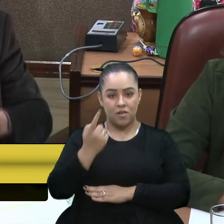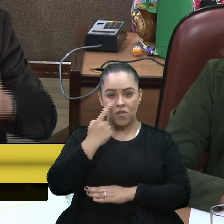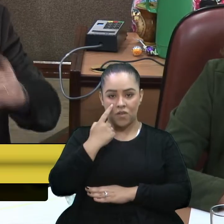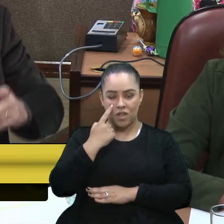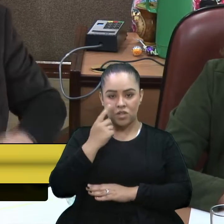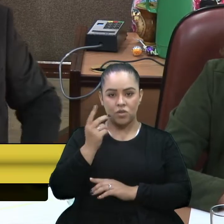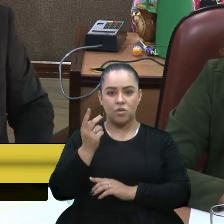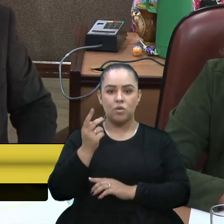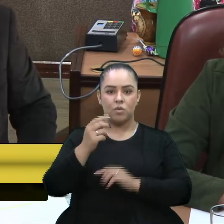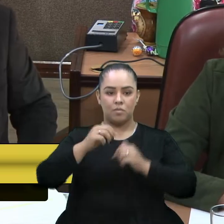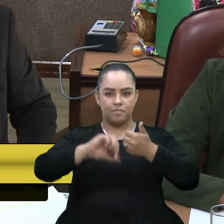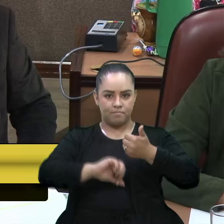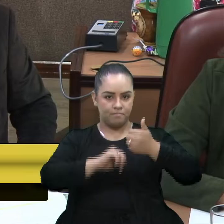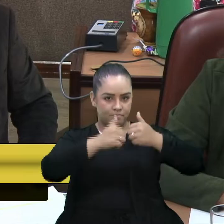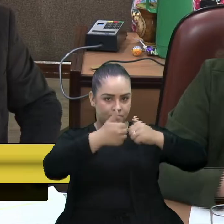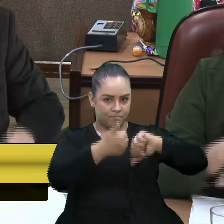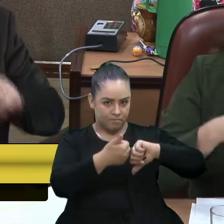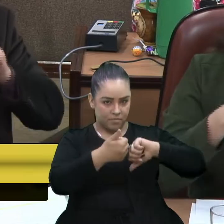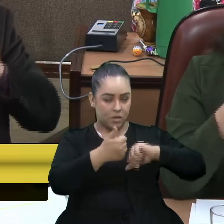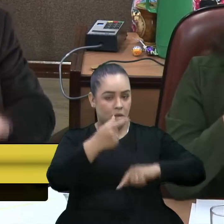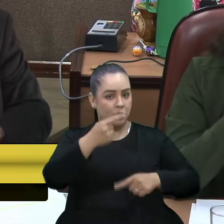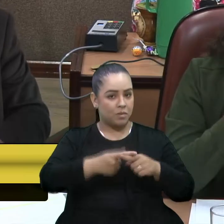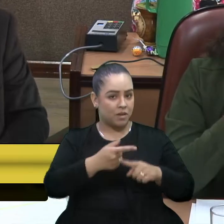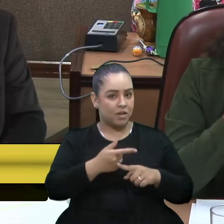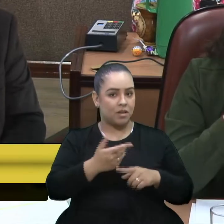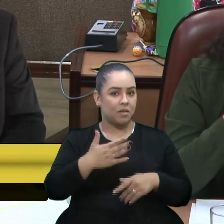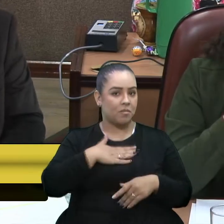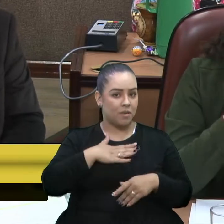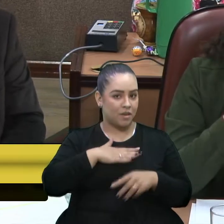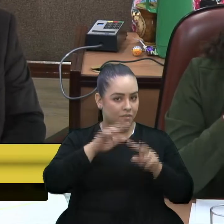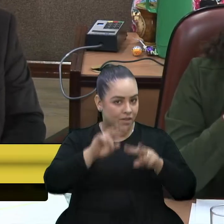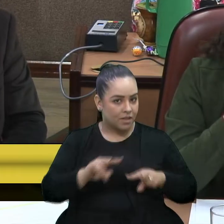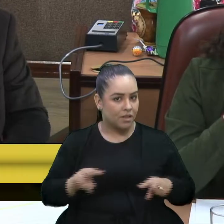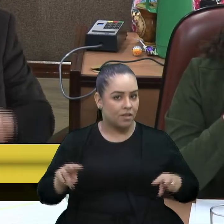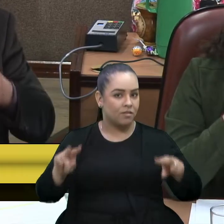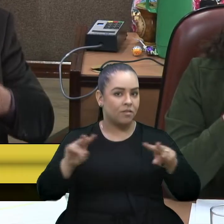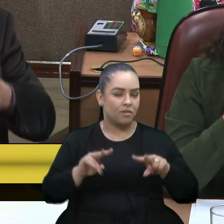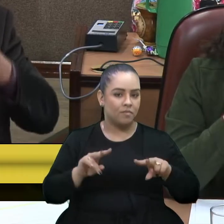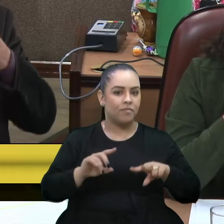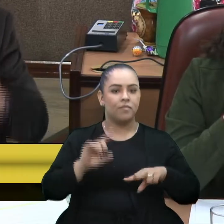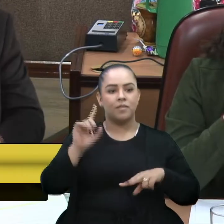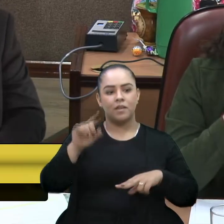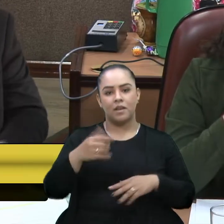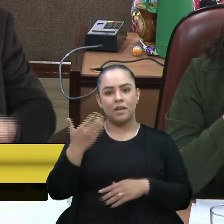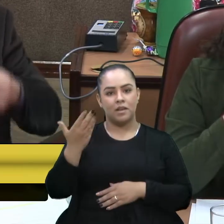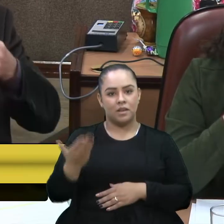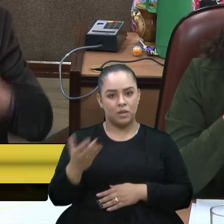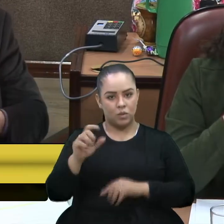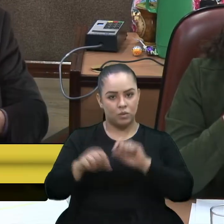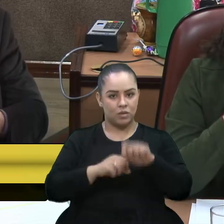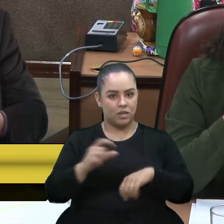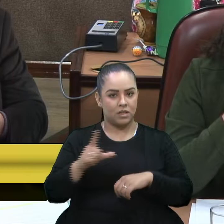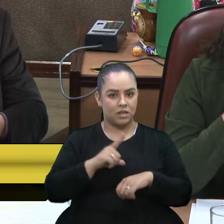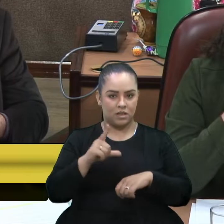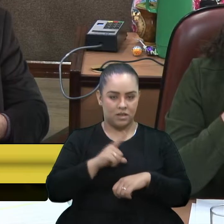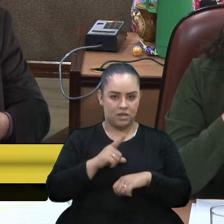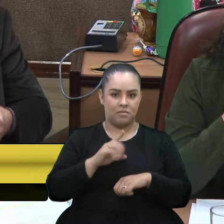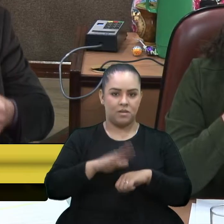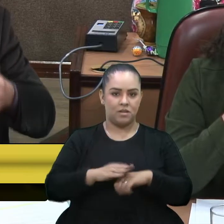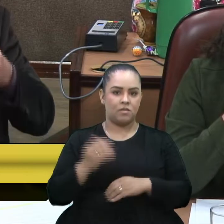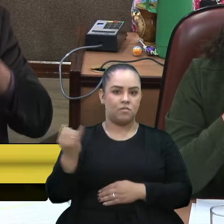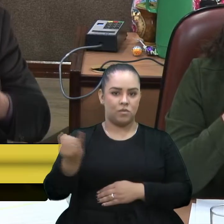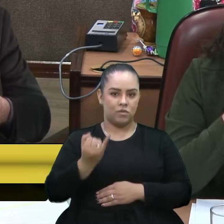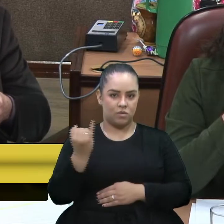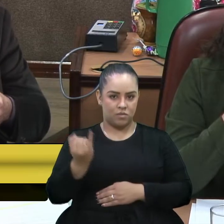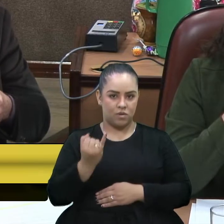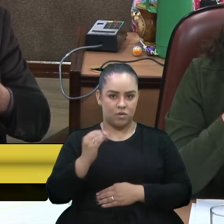que vejam de uma outra forma. Porque eles, no meu ponto de vista, é a peça negativa fundamental para